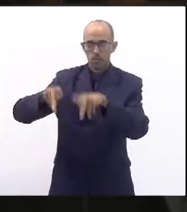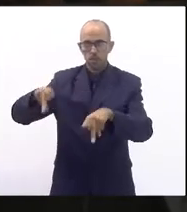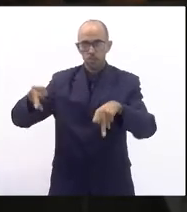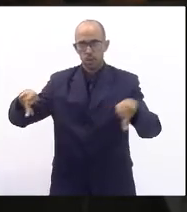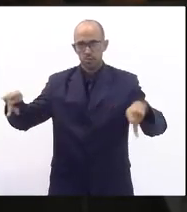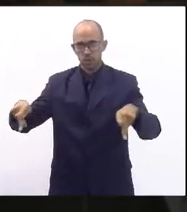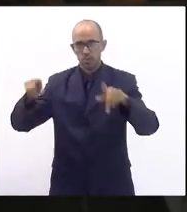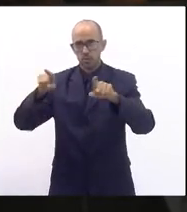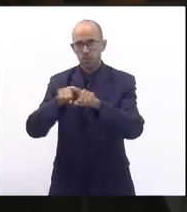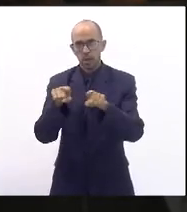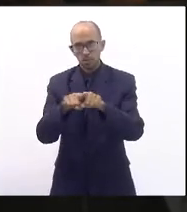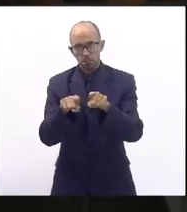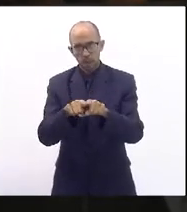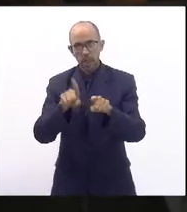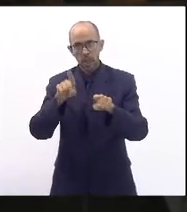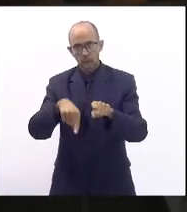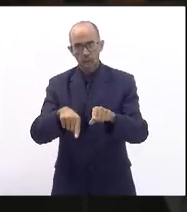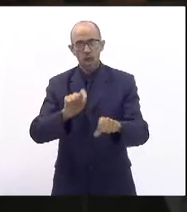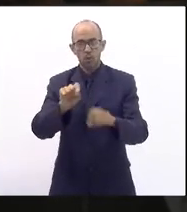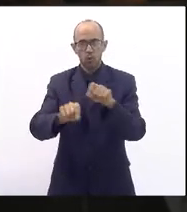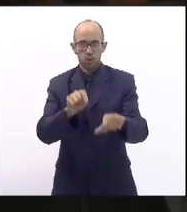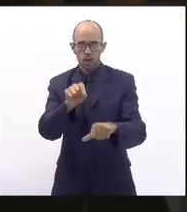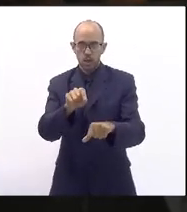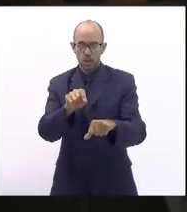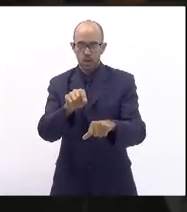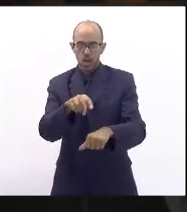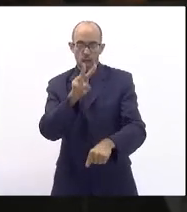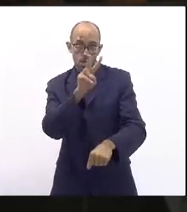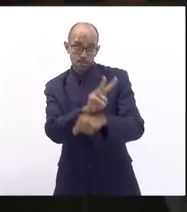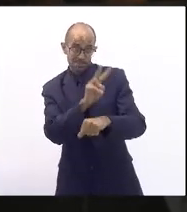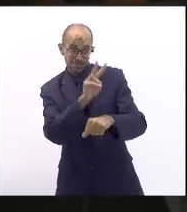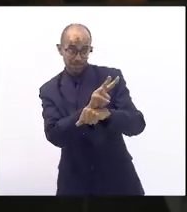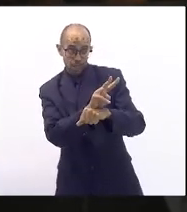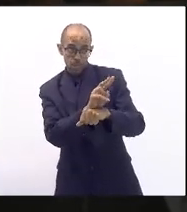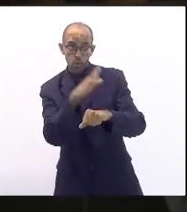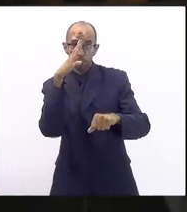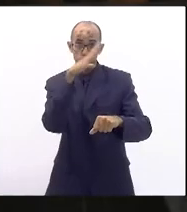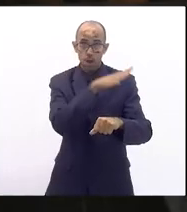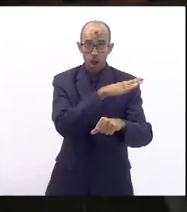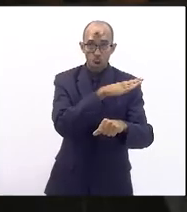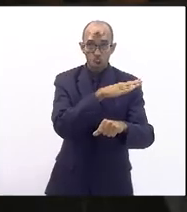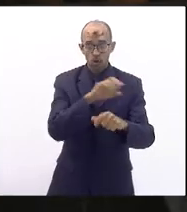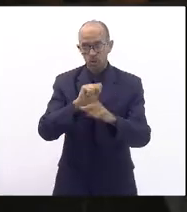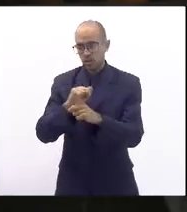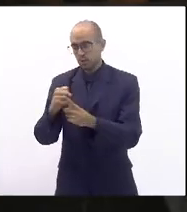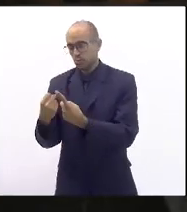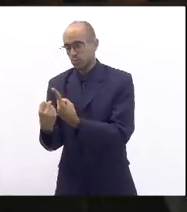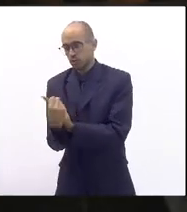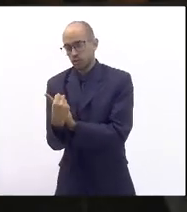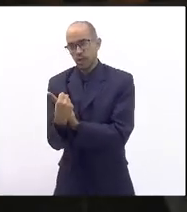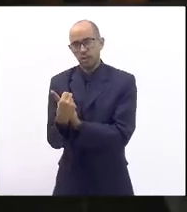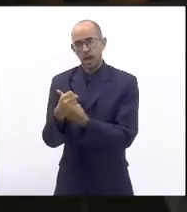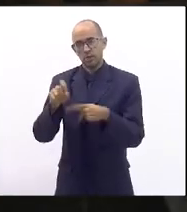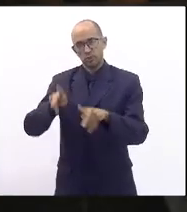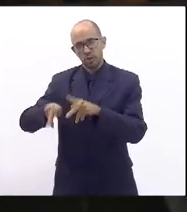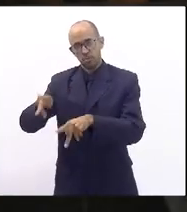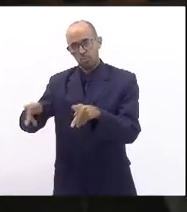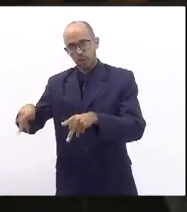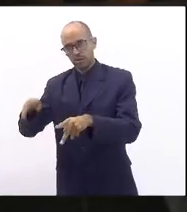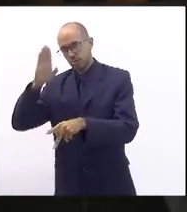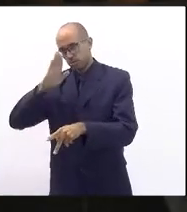a contenção entre o mal iminente EA sociedade e o povo